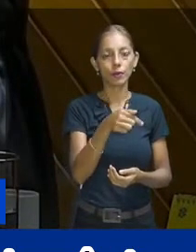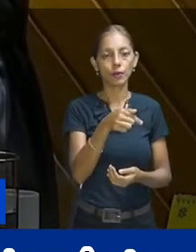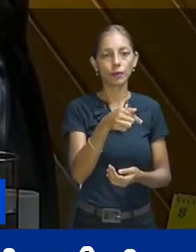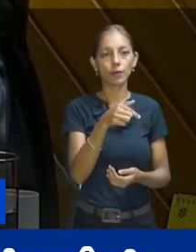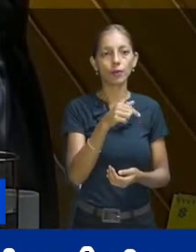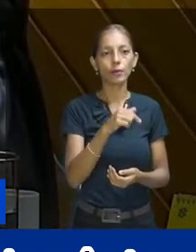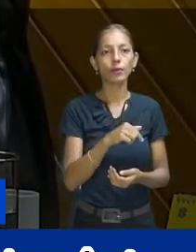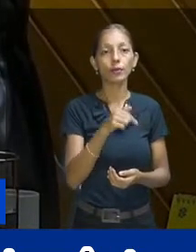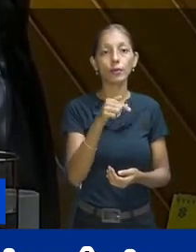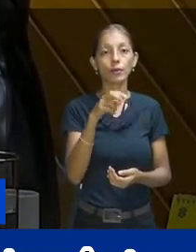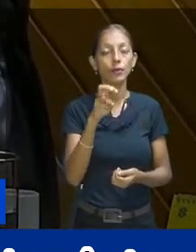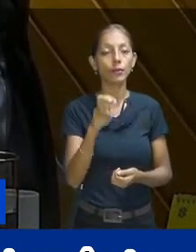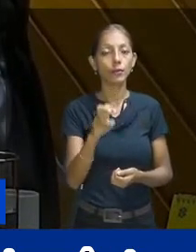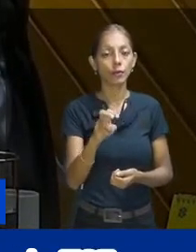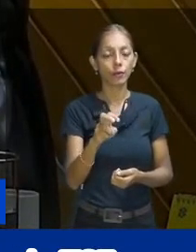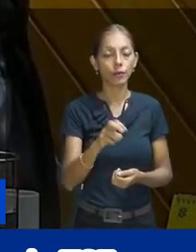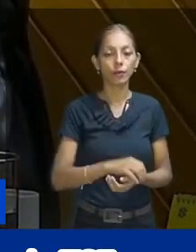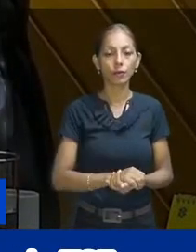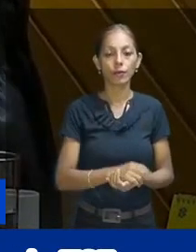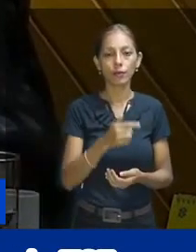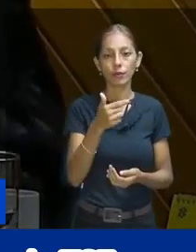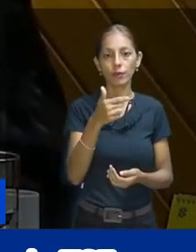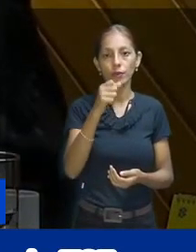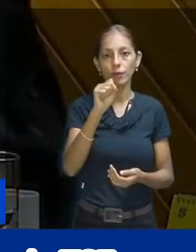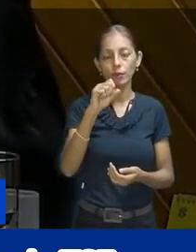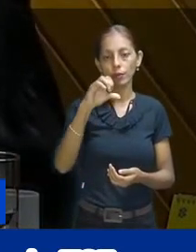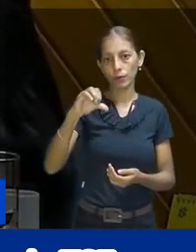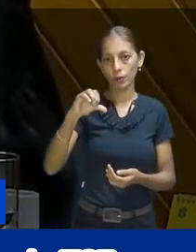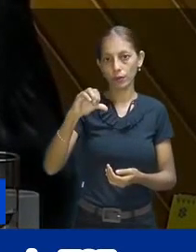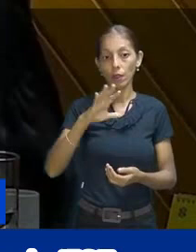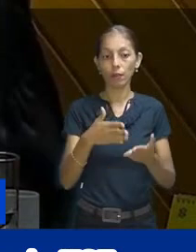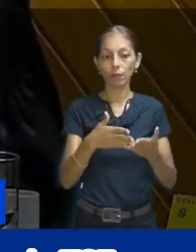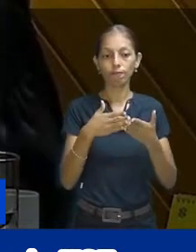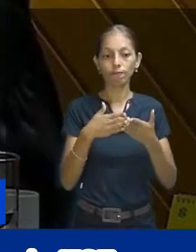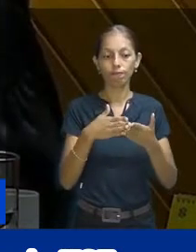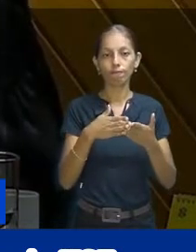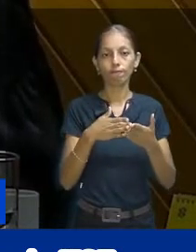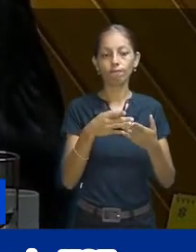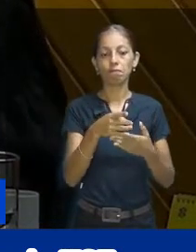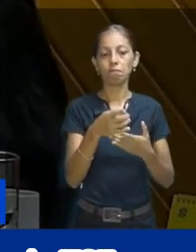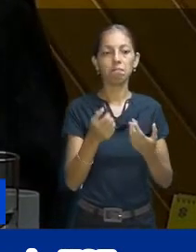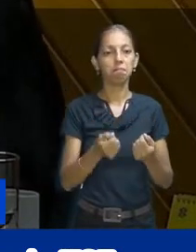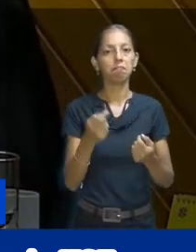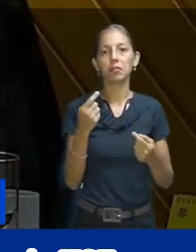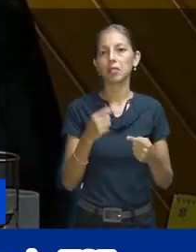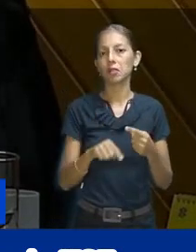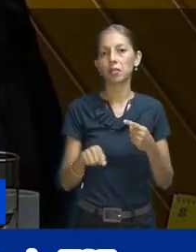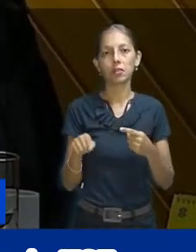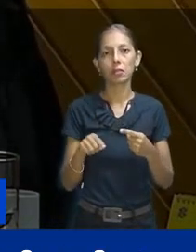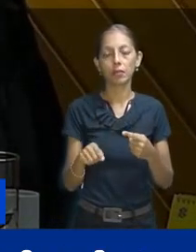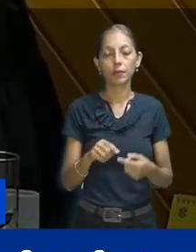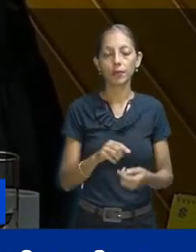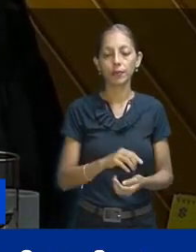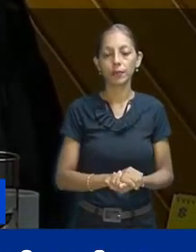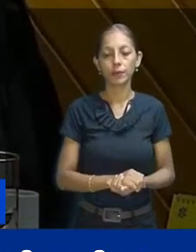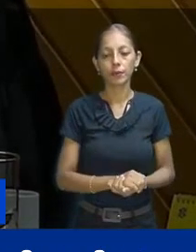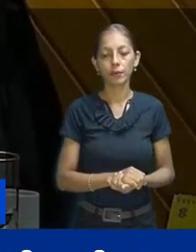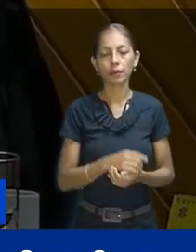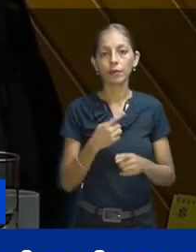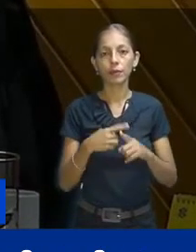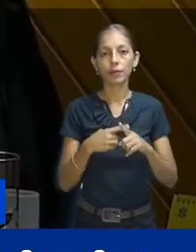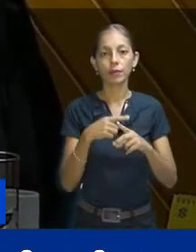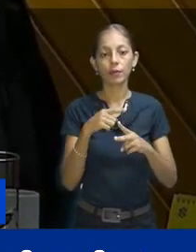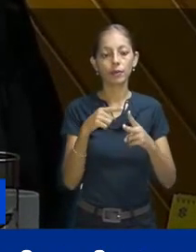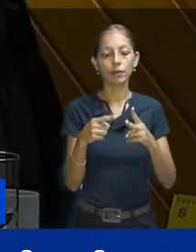5075289, aonde pediu a desaprovação das contas por inobservância de princípios constitucionais, citando 2 precedentes do